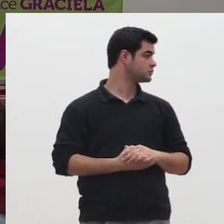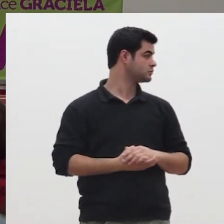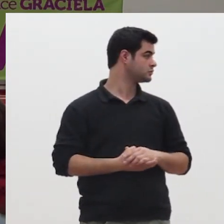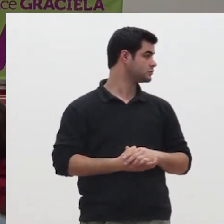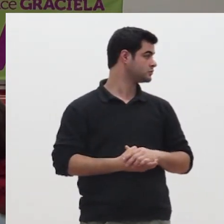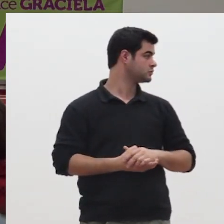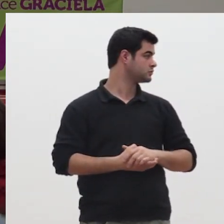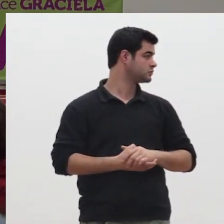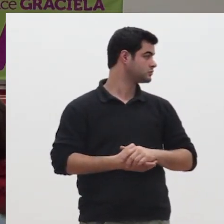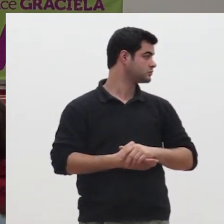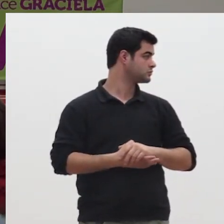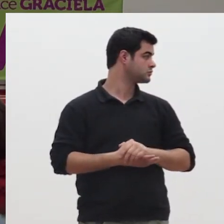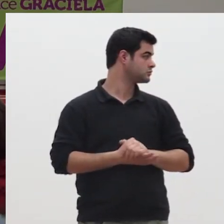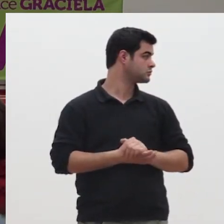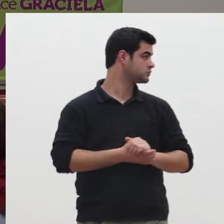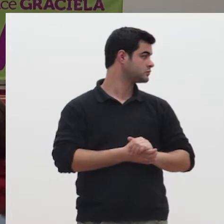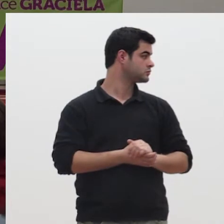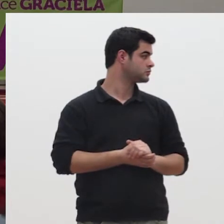Não.